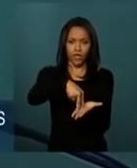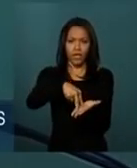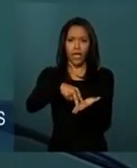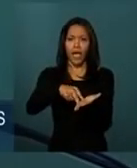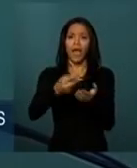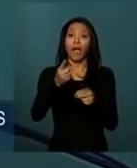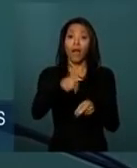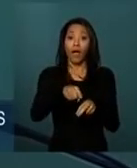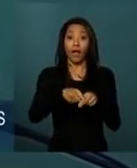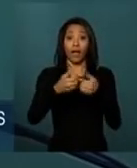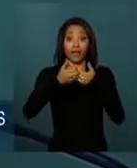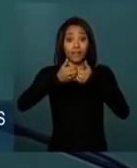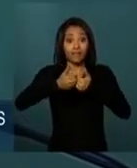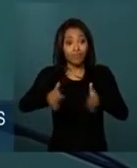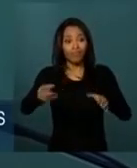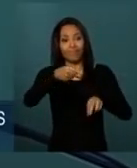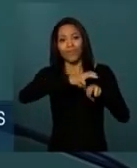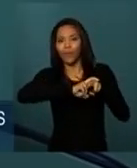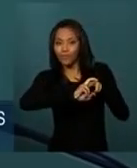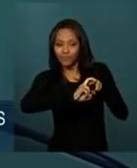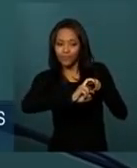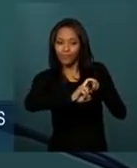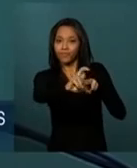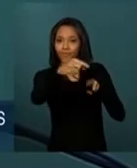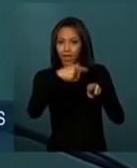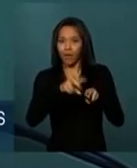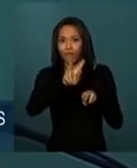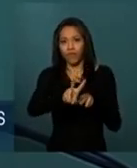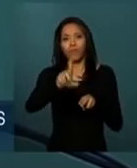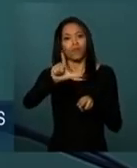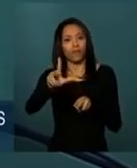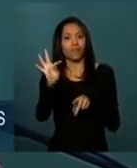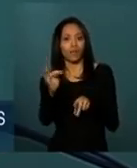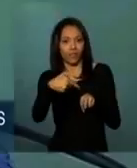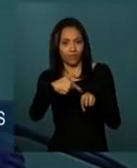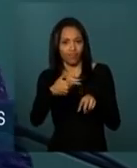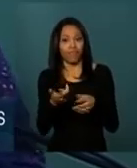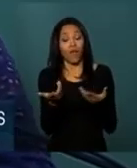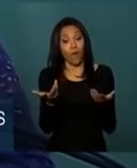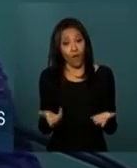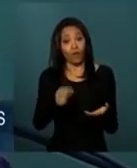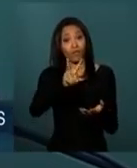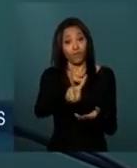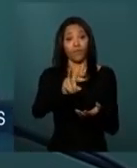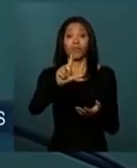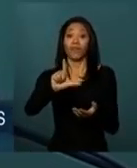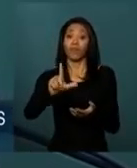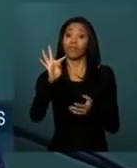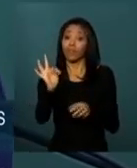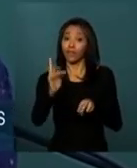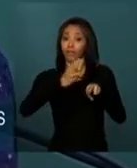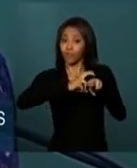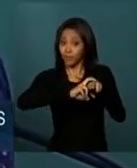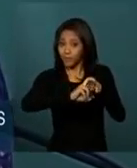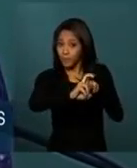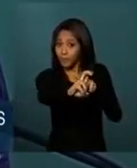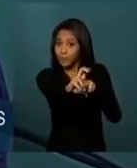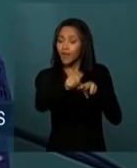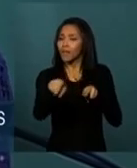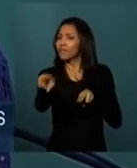de superfície ou veículo leve sob trilhos. E olha que veículo leve sob trilhos, vocês